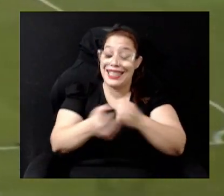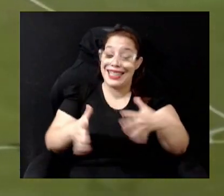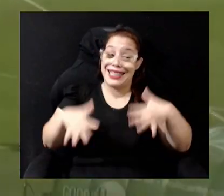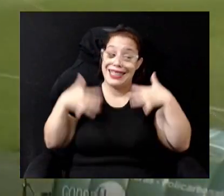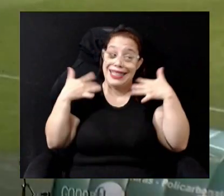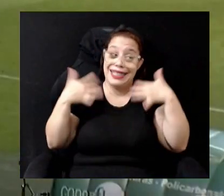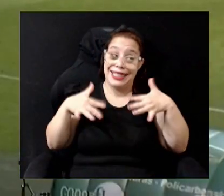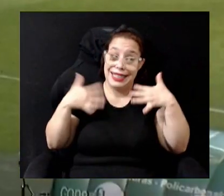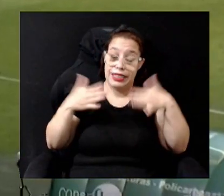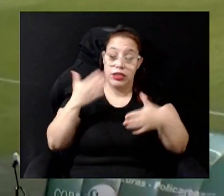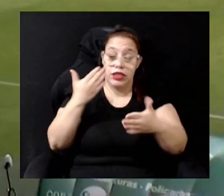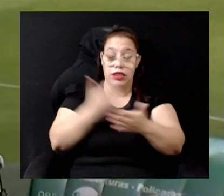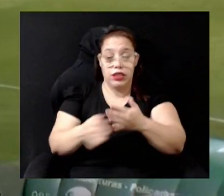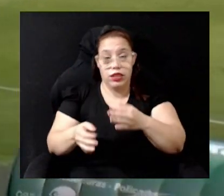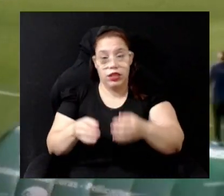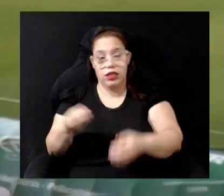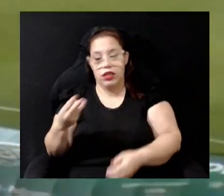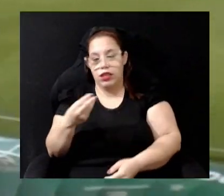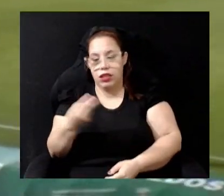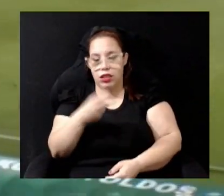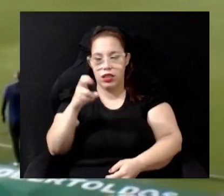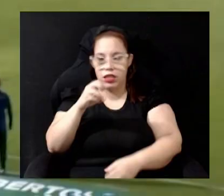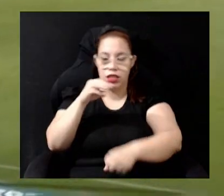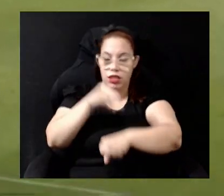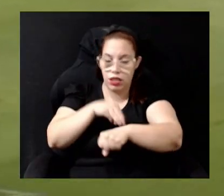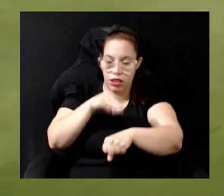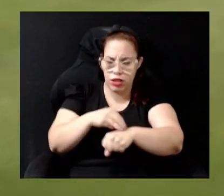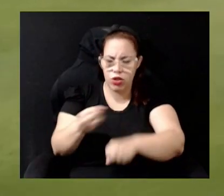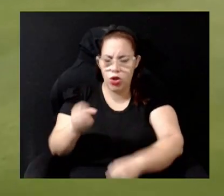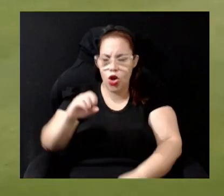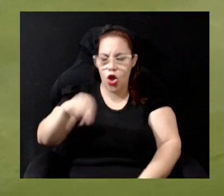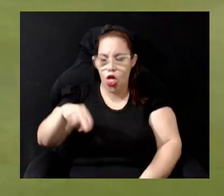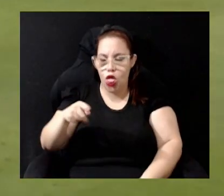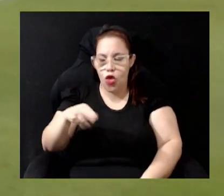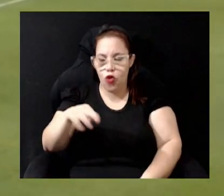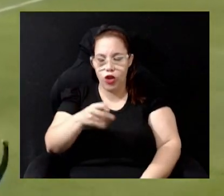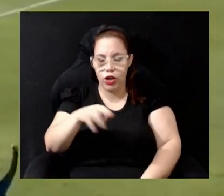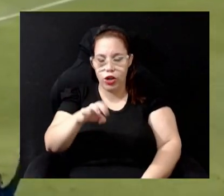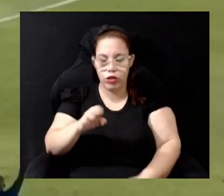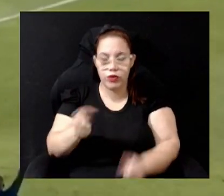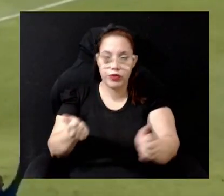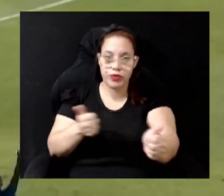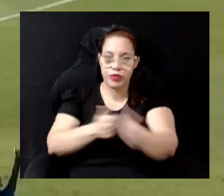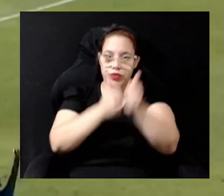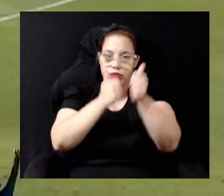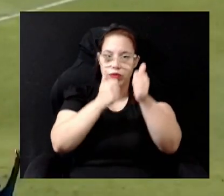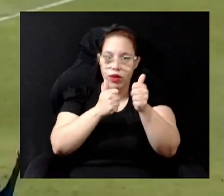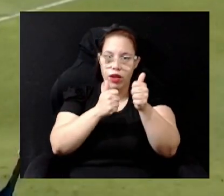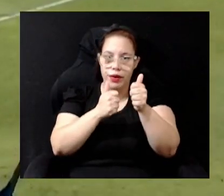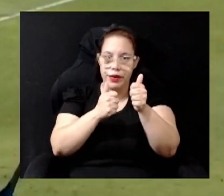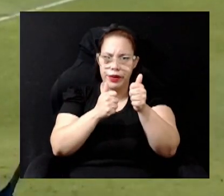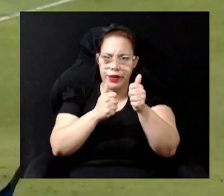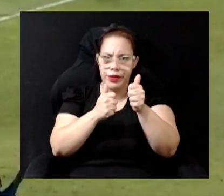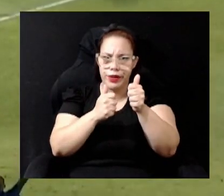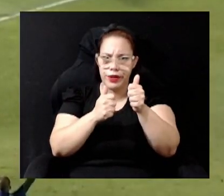Até que aos 25 minutos o Novo Horizontino chegou em cobrança de escanteio, o goleiro Pegorari não achou